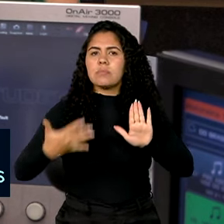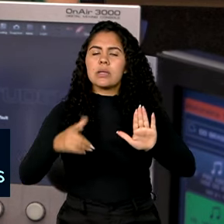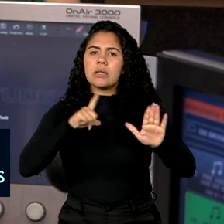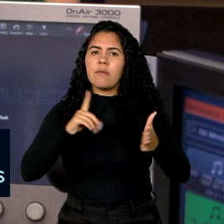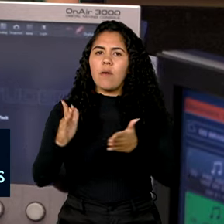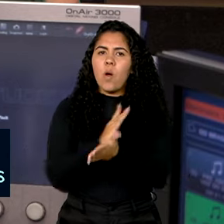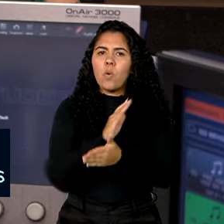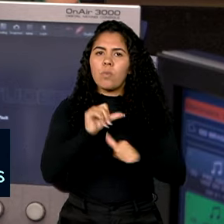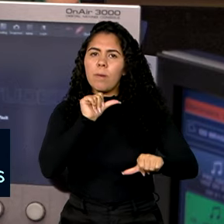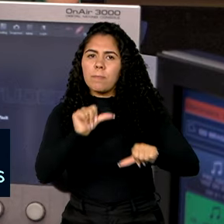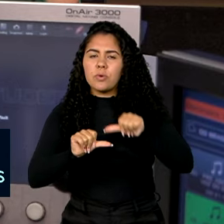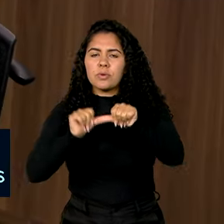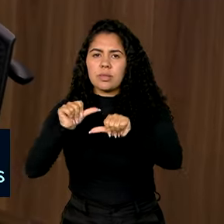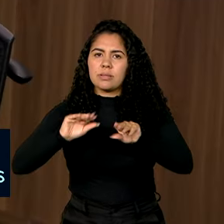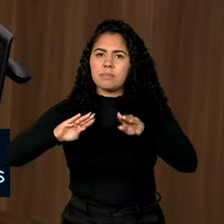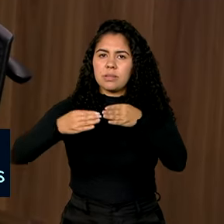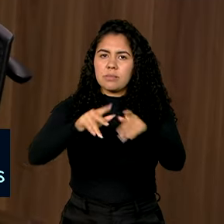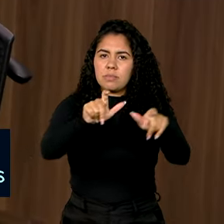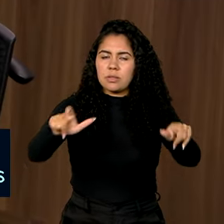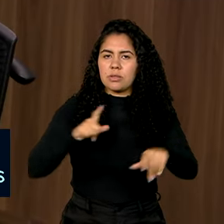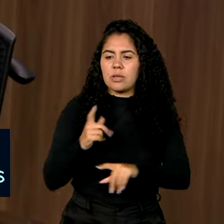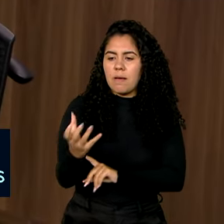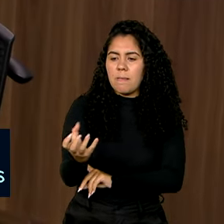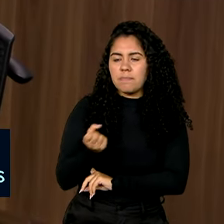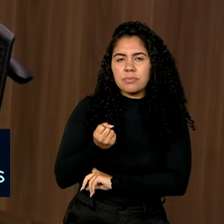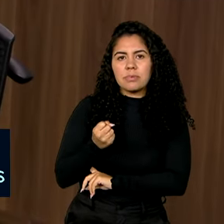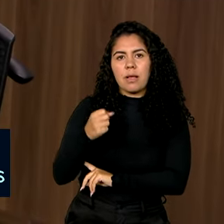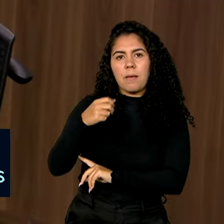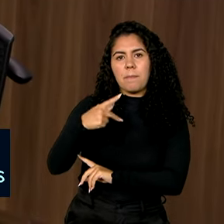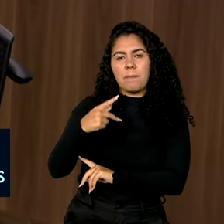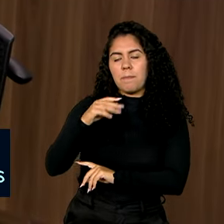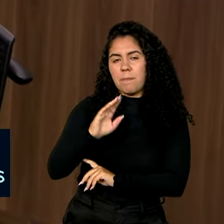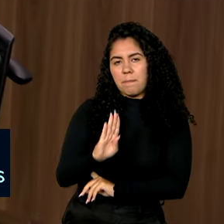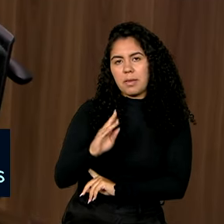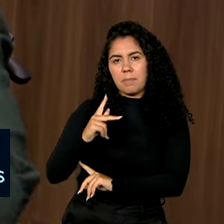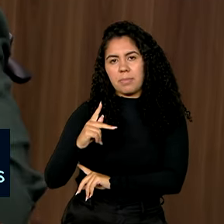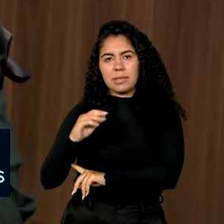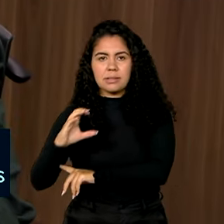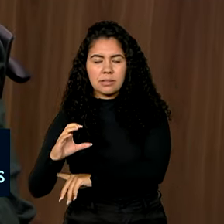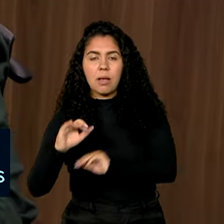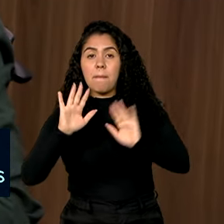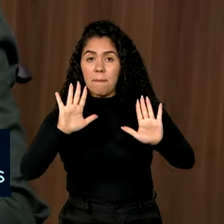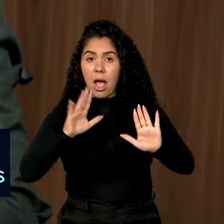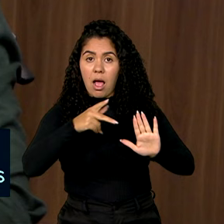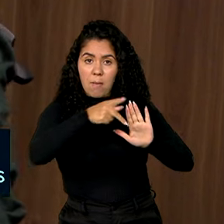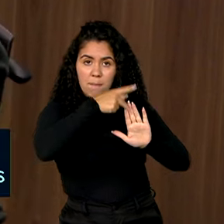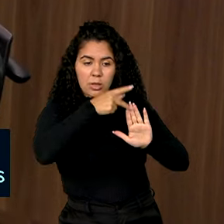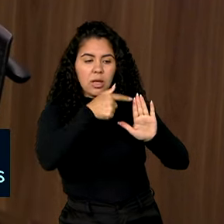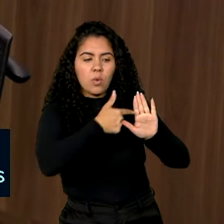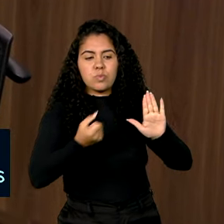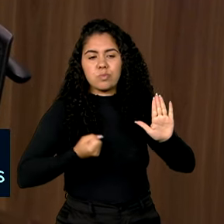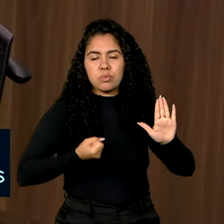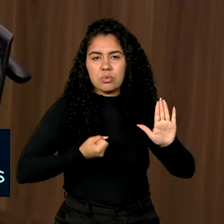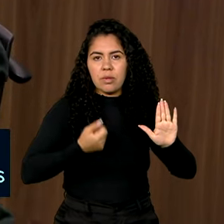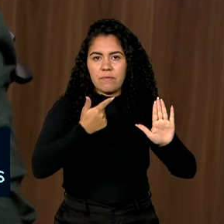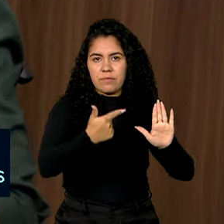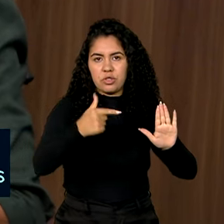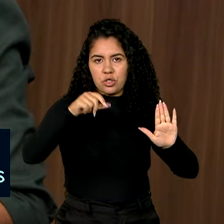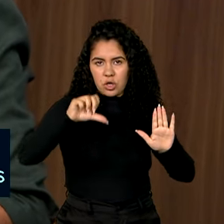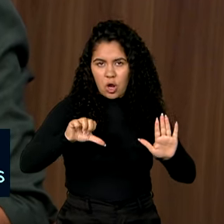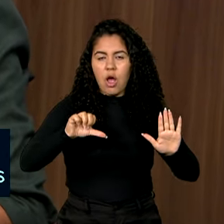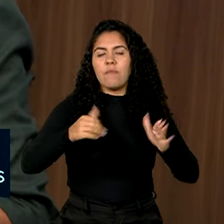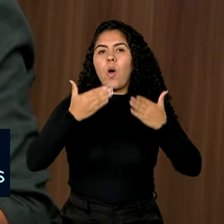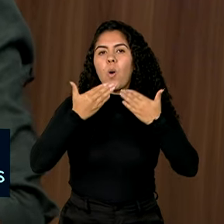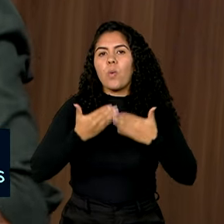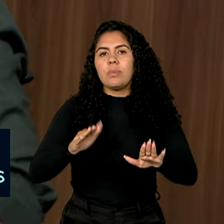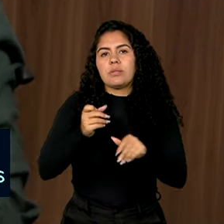essas mudanças a portaria 29 ela ela atualiza um sistema que na realidade começou em 2016 que